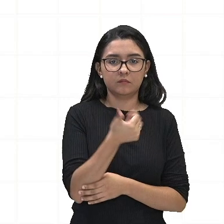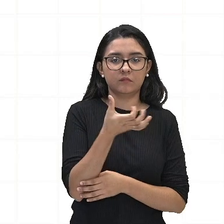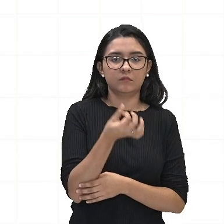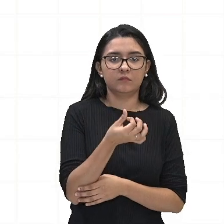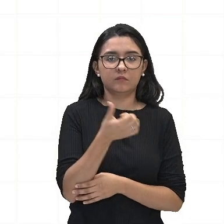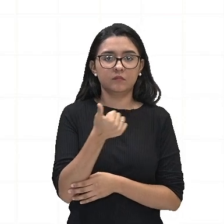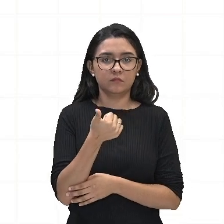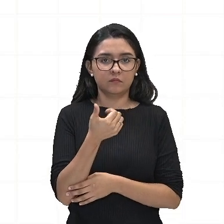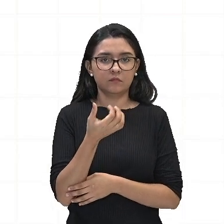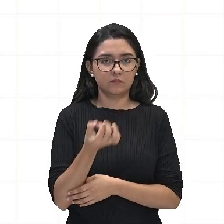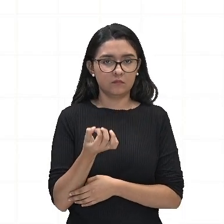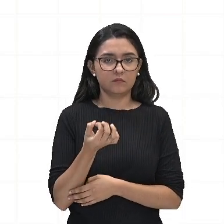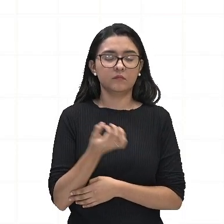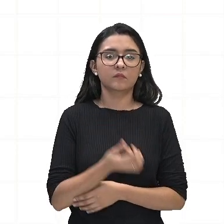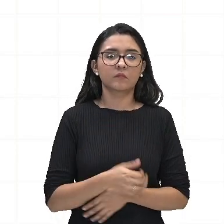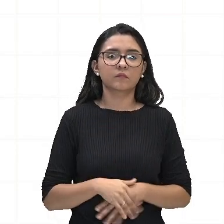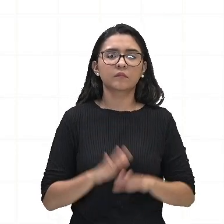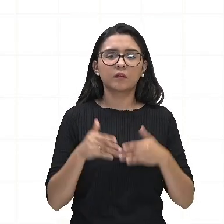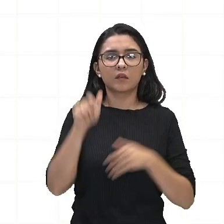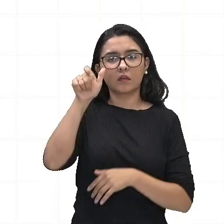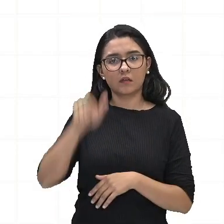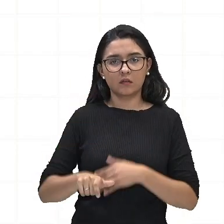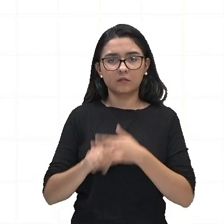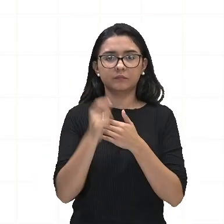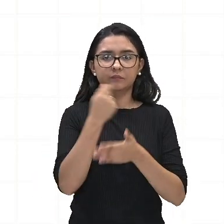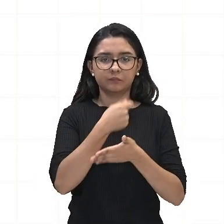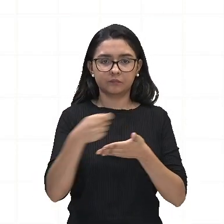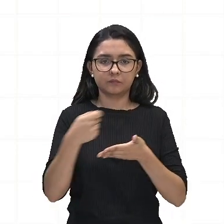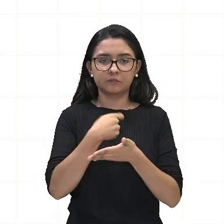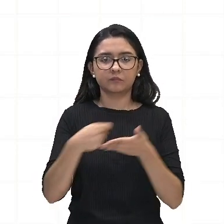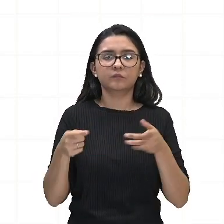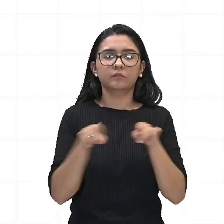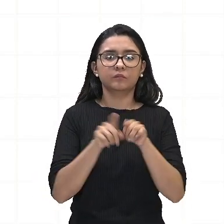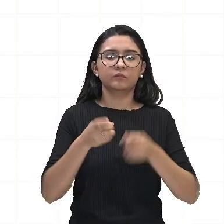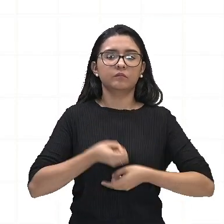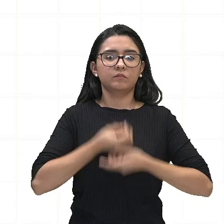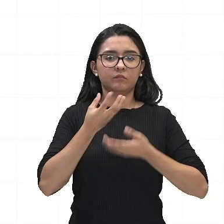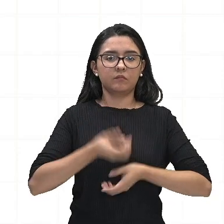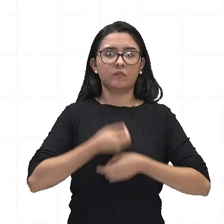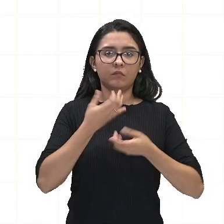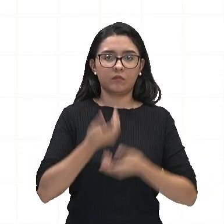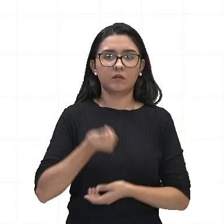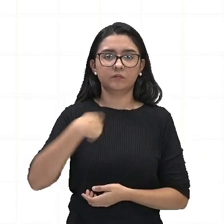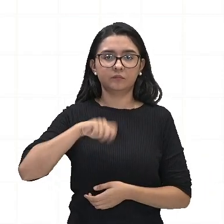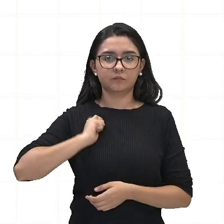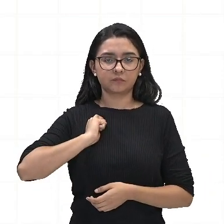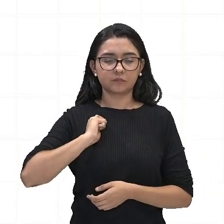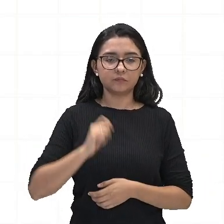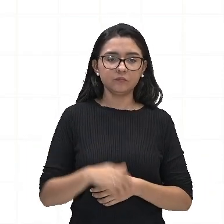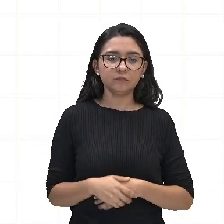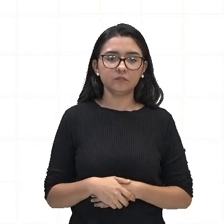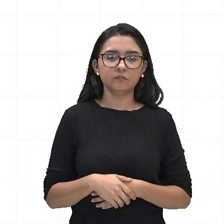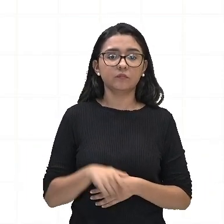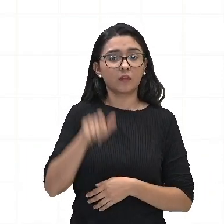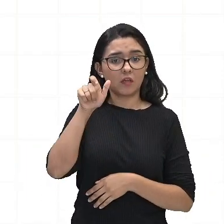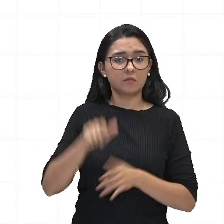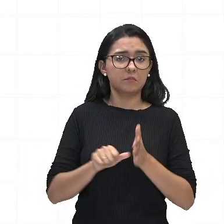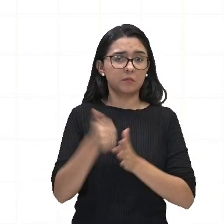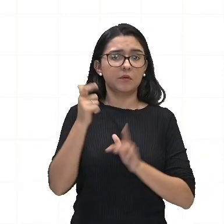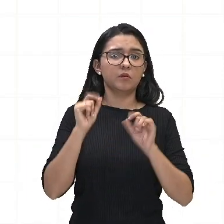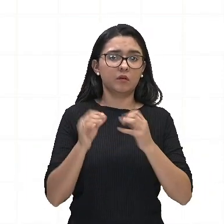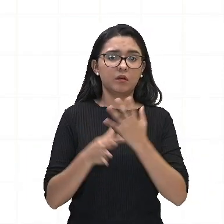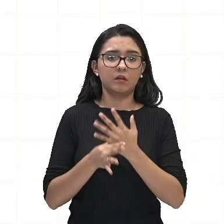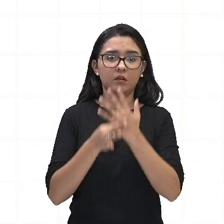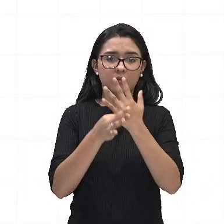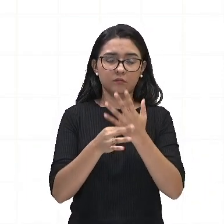1616. Foi escritor, dramaturgo e poeta espanhol, precursor do